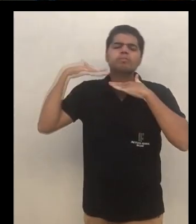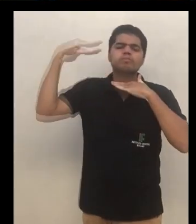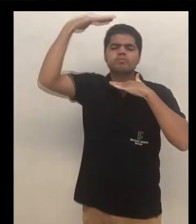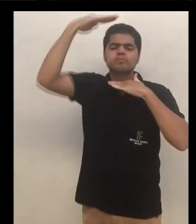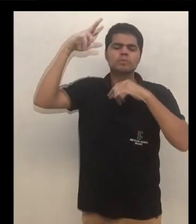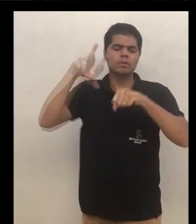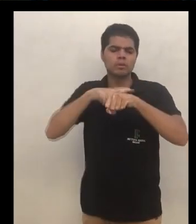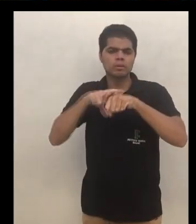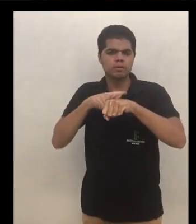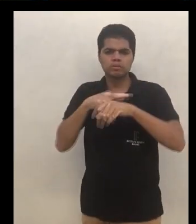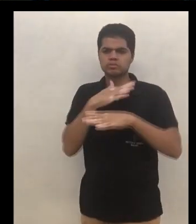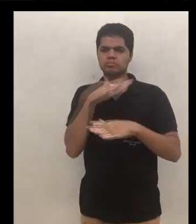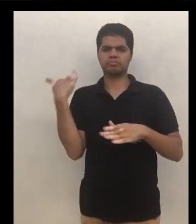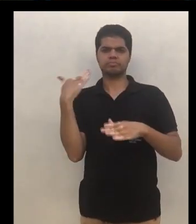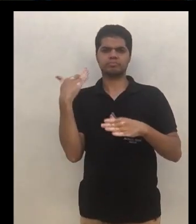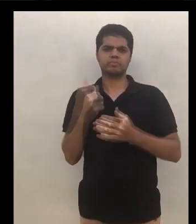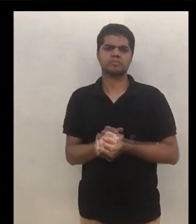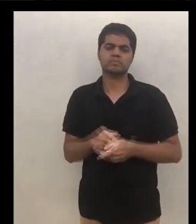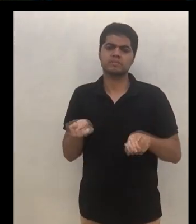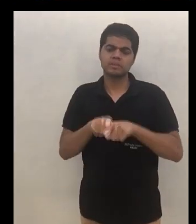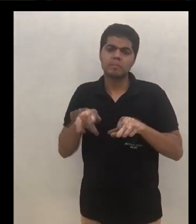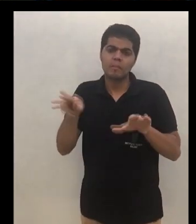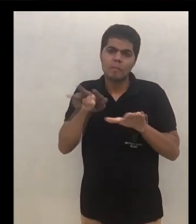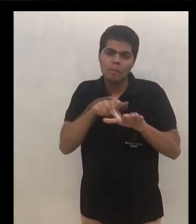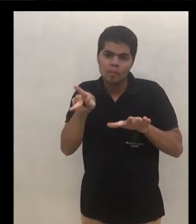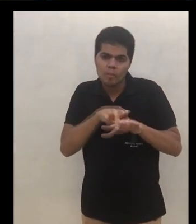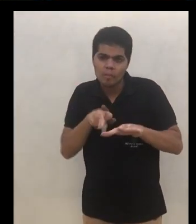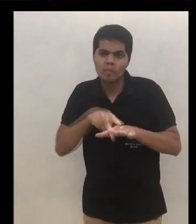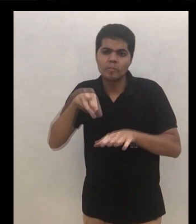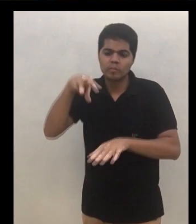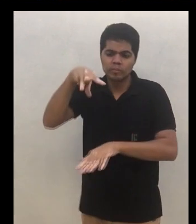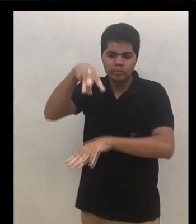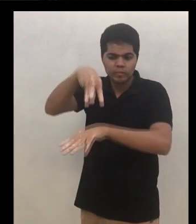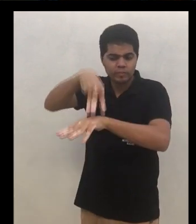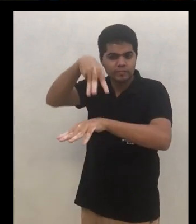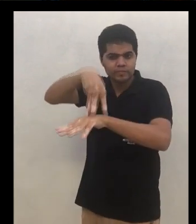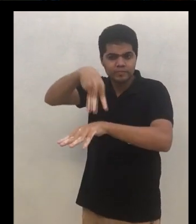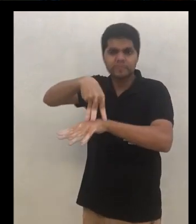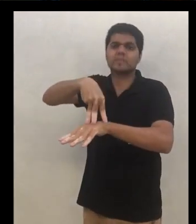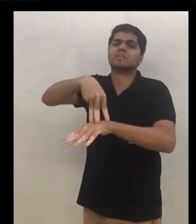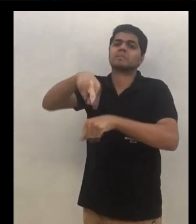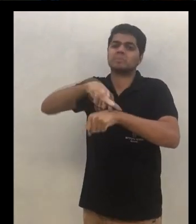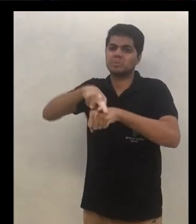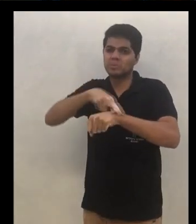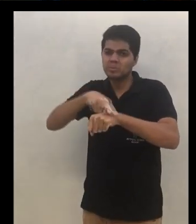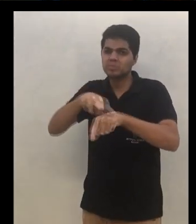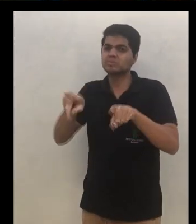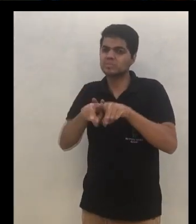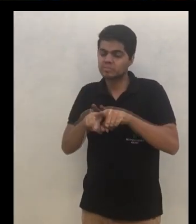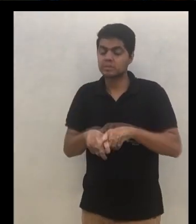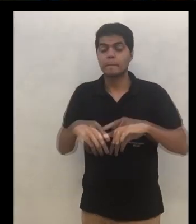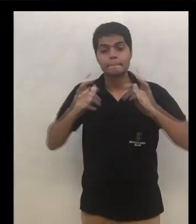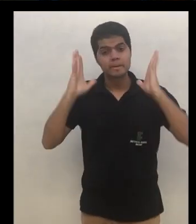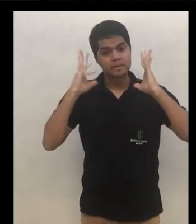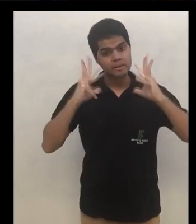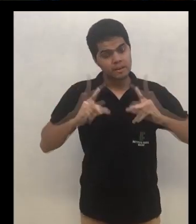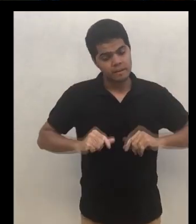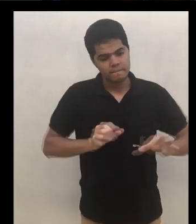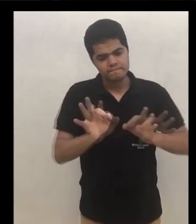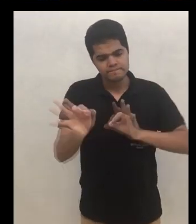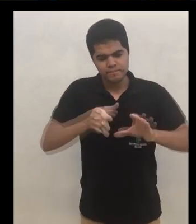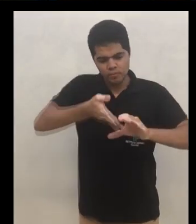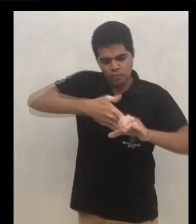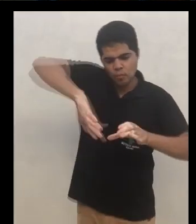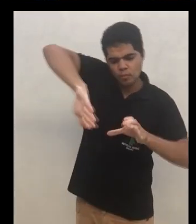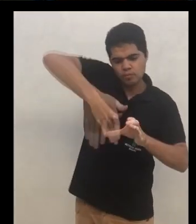essa doença, eu coloco muita questão da higiene, principalmente dos bebedouros. Lavar bebedouro ajuda muito a